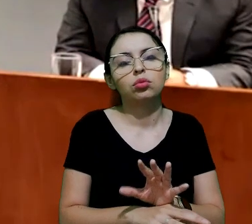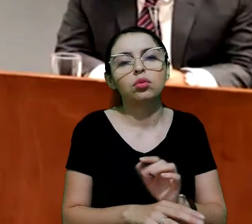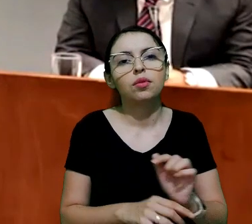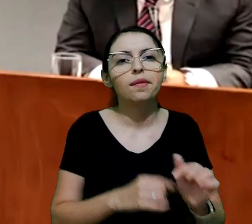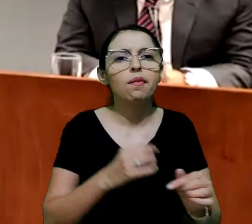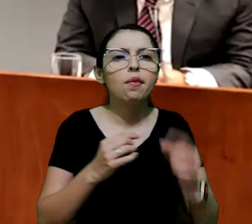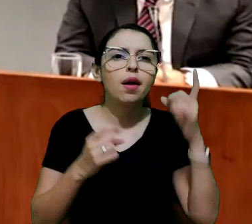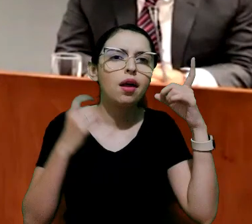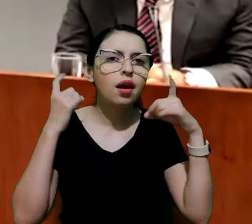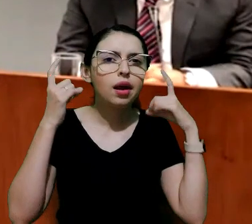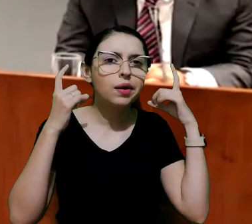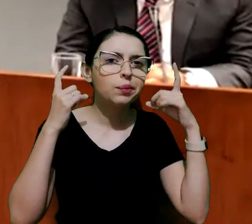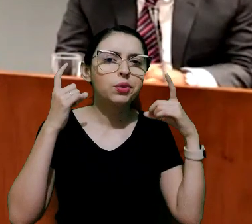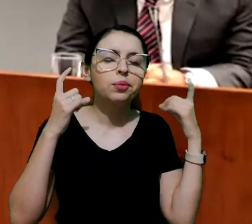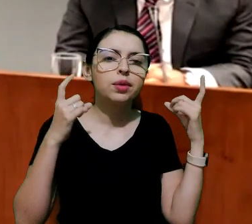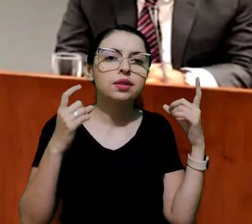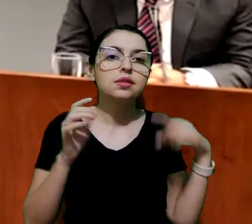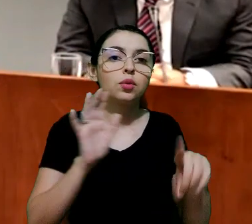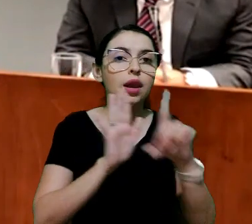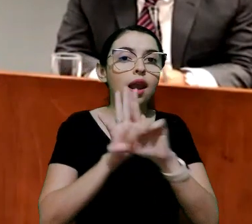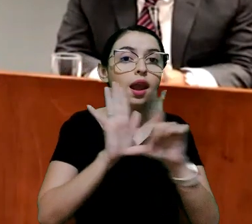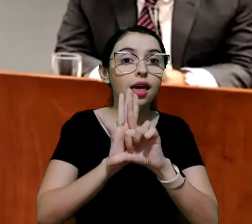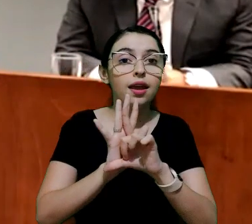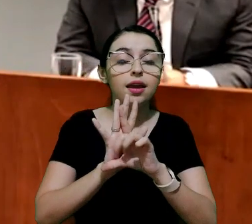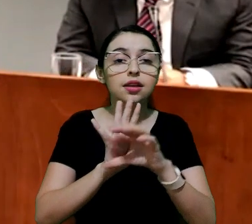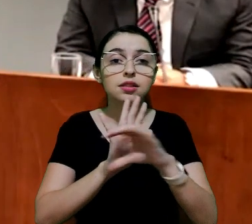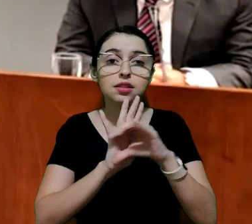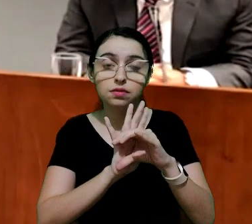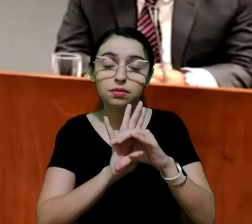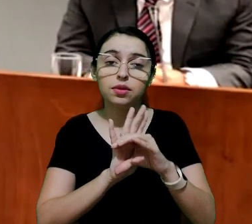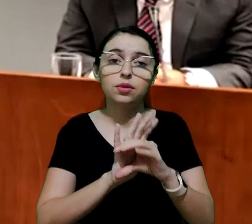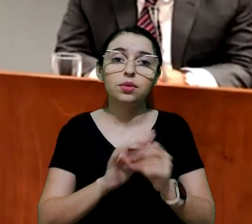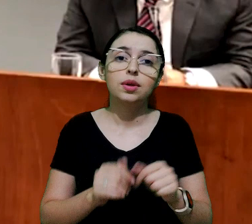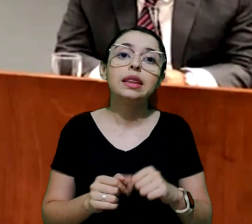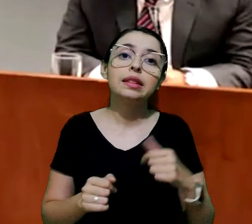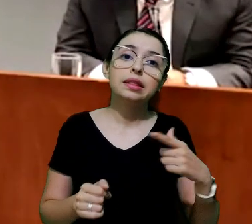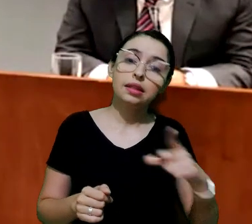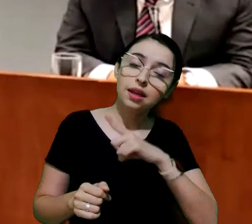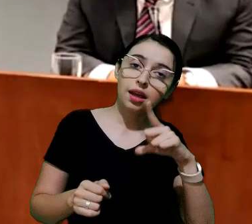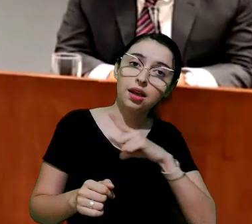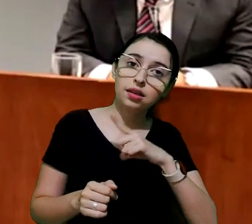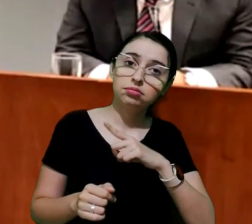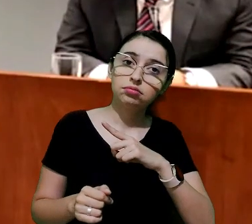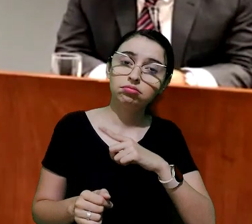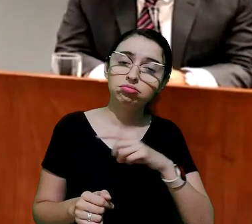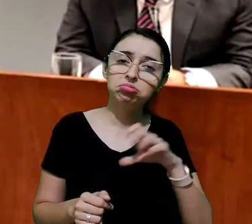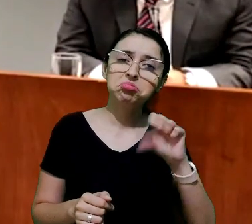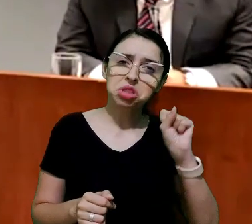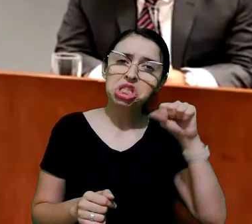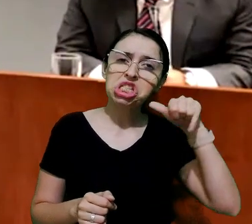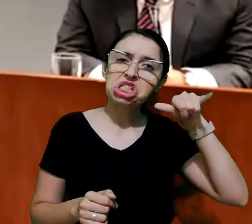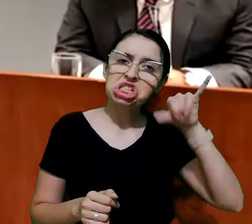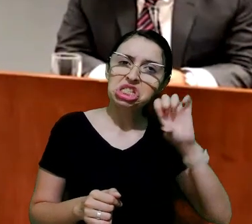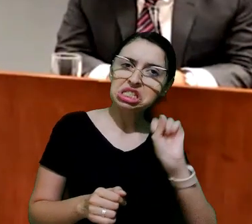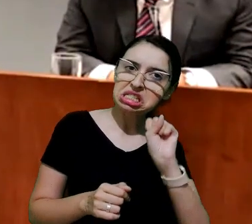a lei civil, que o Código Civil tem. E ele é um sistema bom. Ele é um sistema que